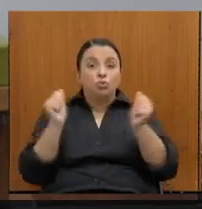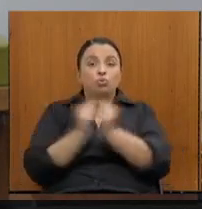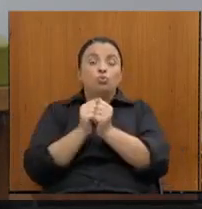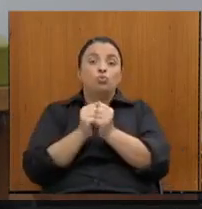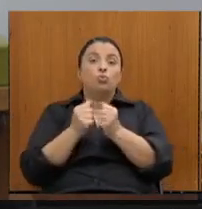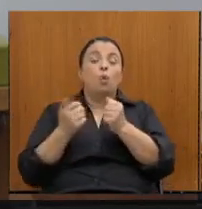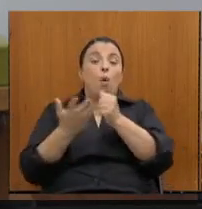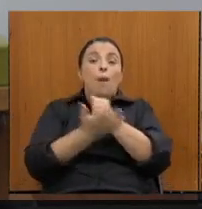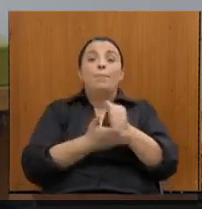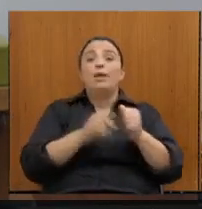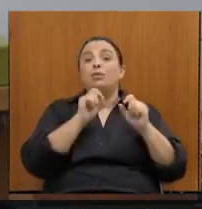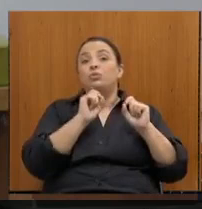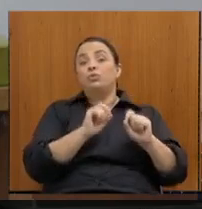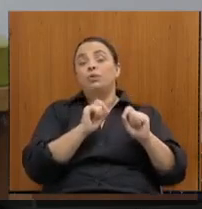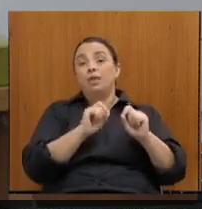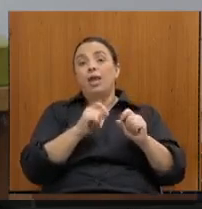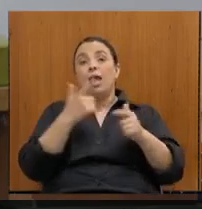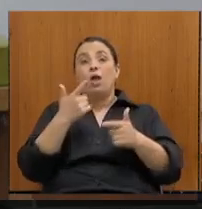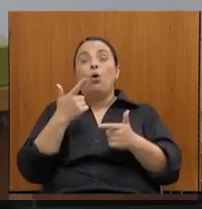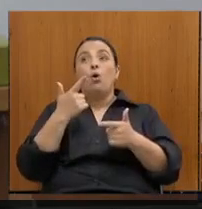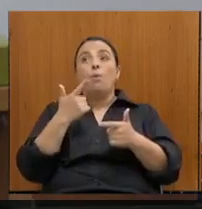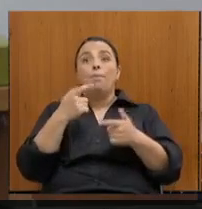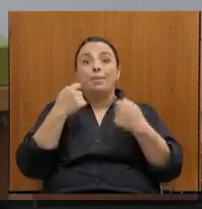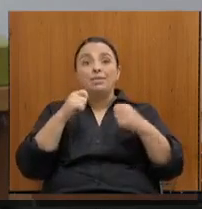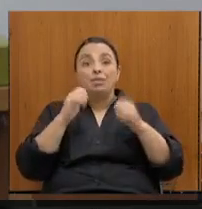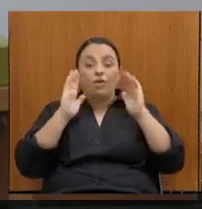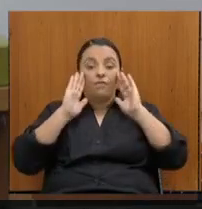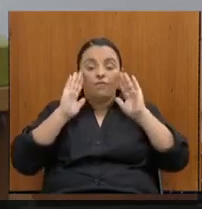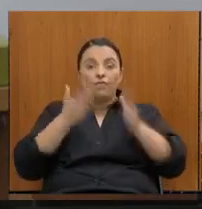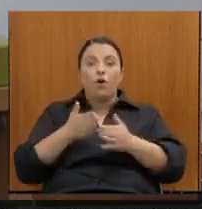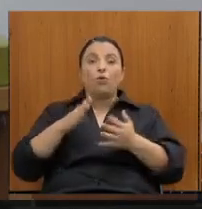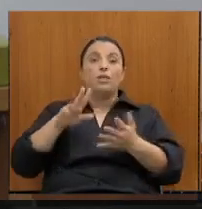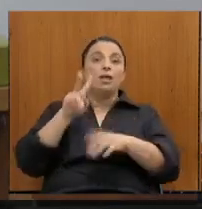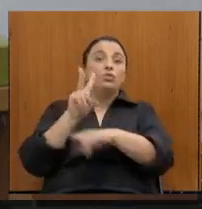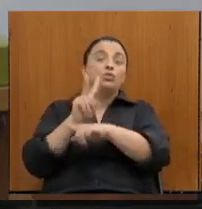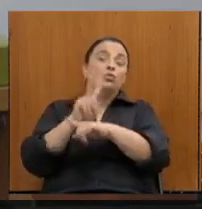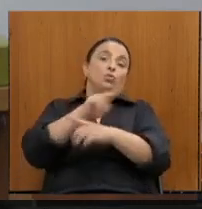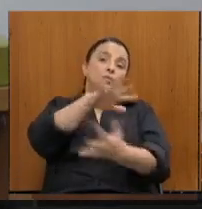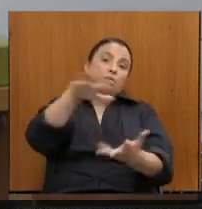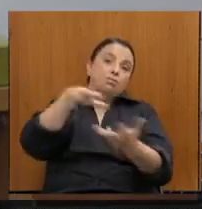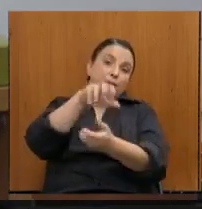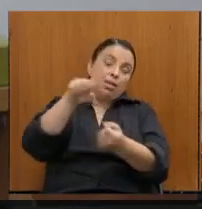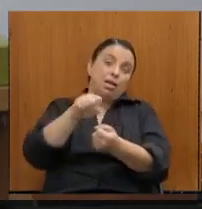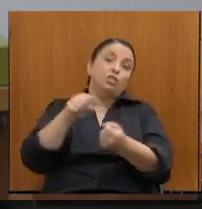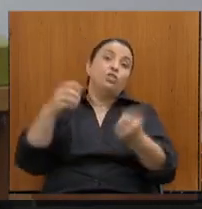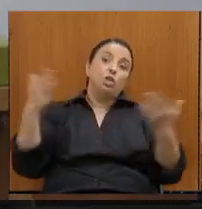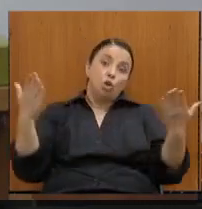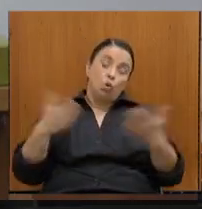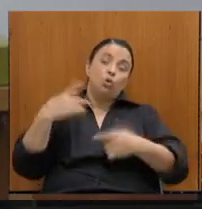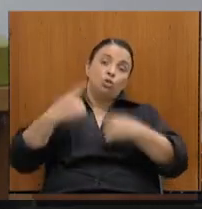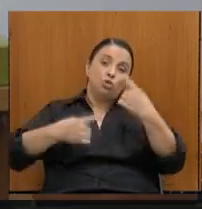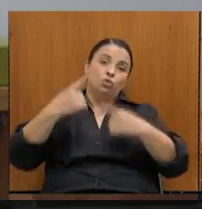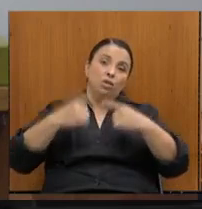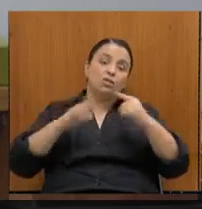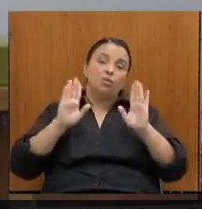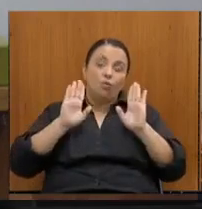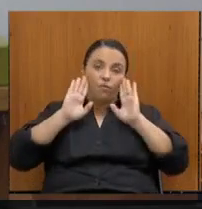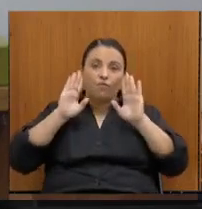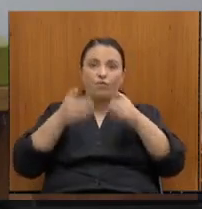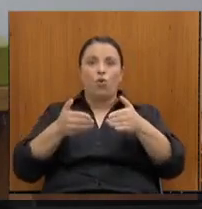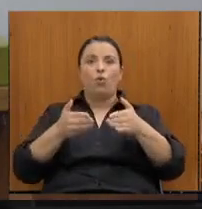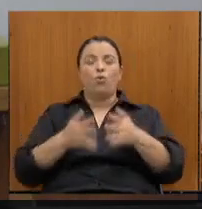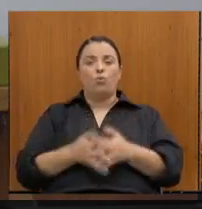em que num problema de sustentabilidade que a discussão que hoje nós estamos levando em consideração aqui também próximo por